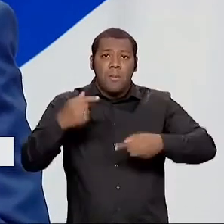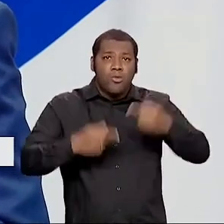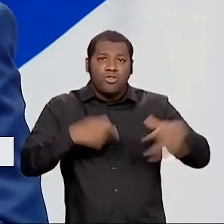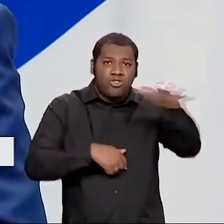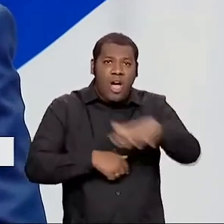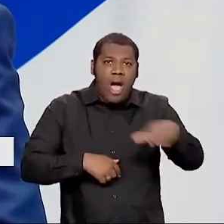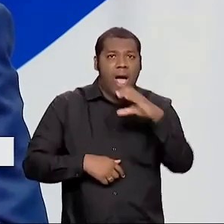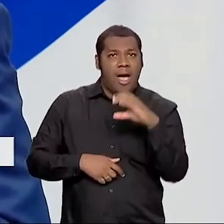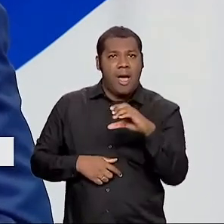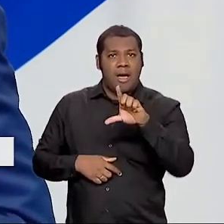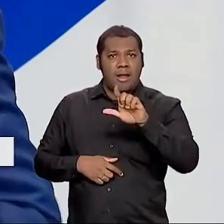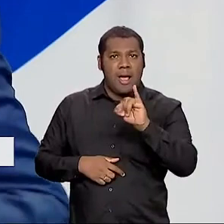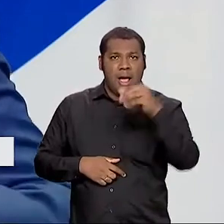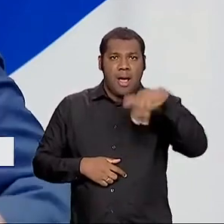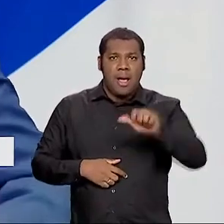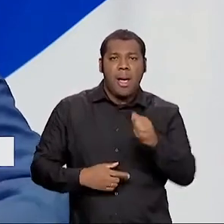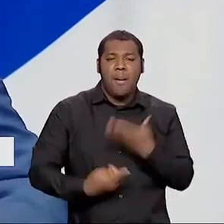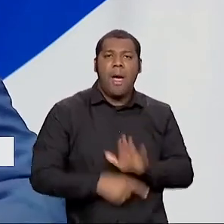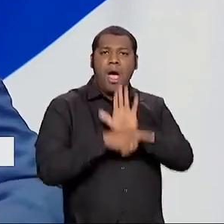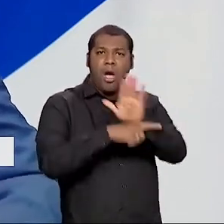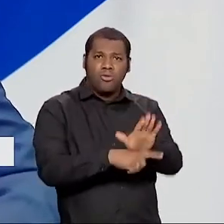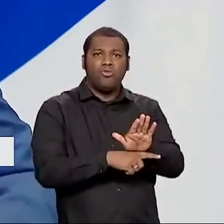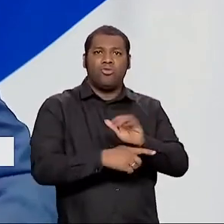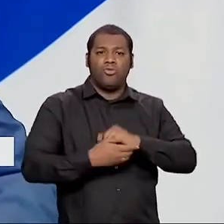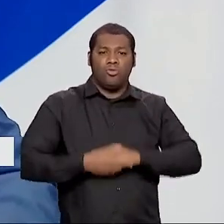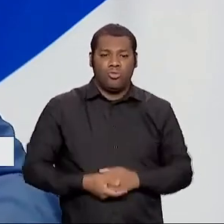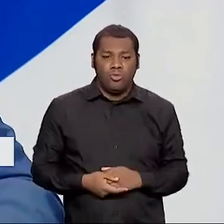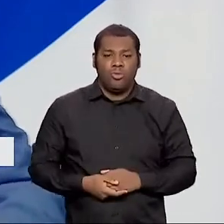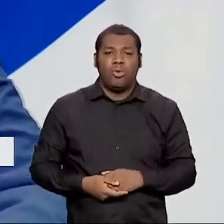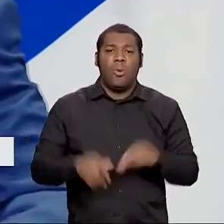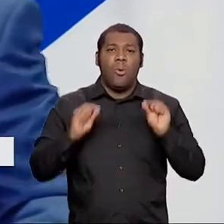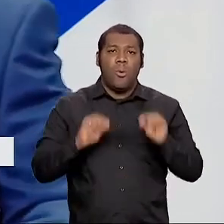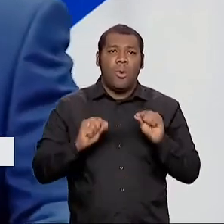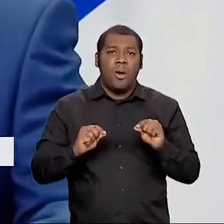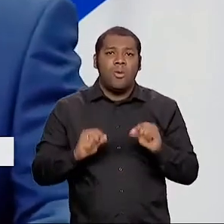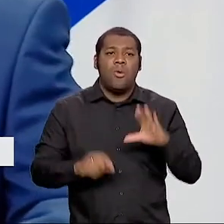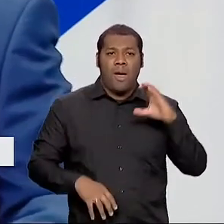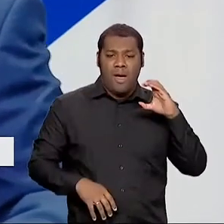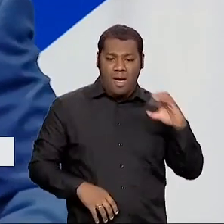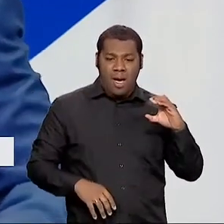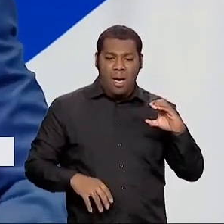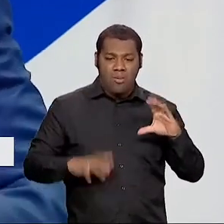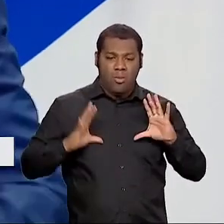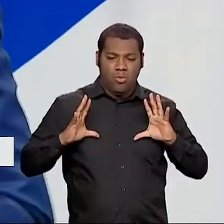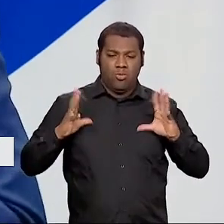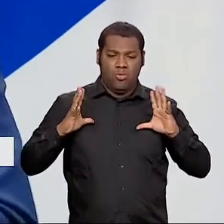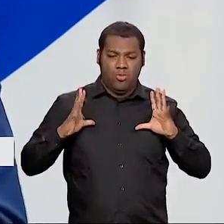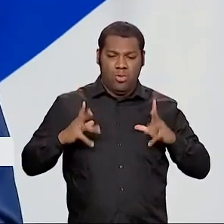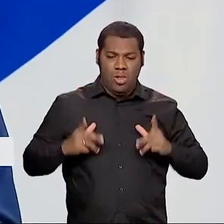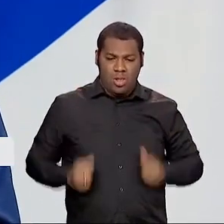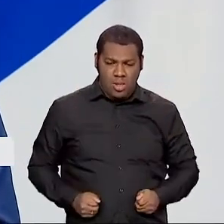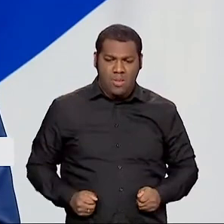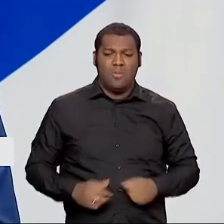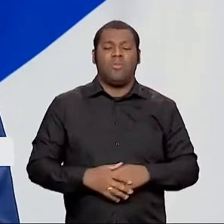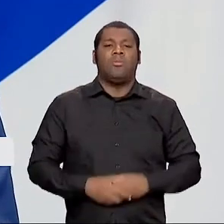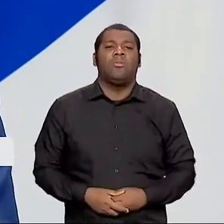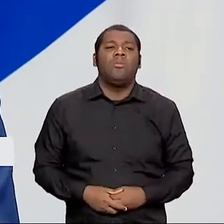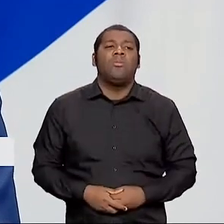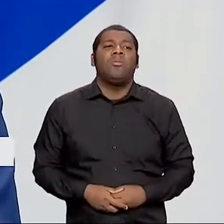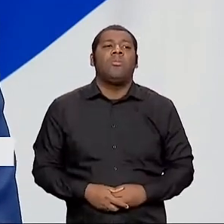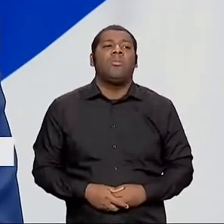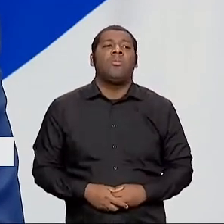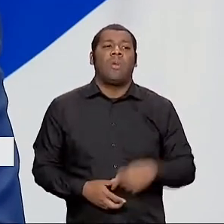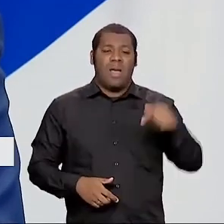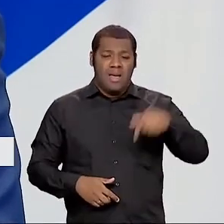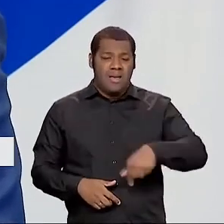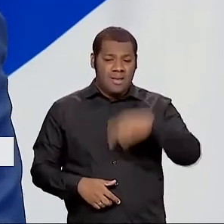que nos ajude a fazer o sequestro de carbono que o mundo tem que fazer. Do ponto de vista do